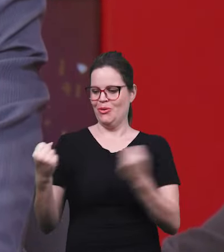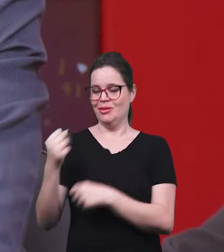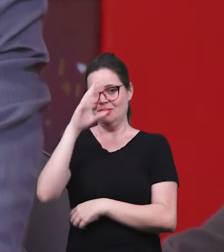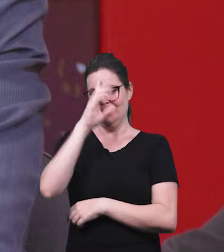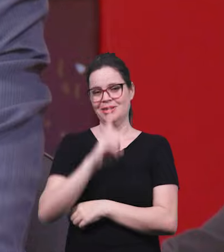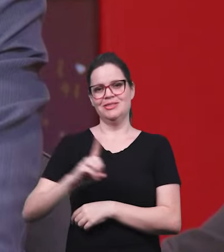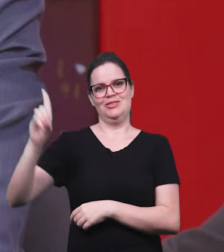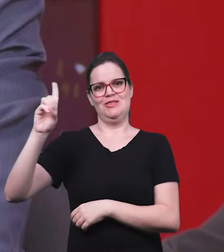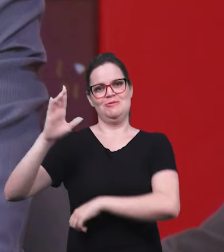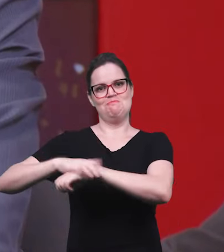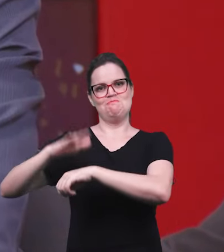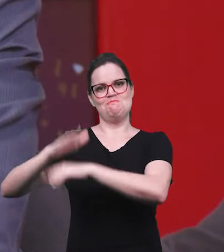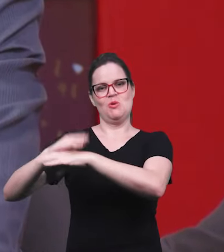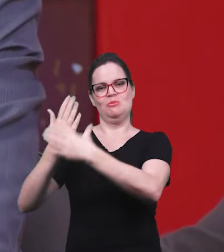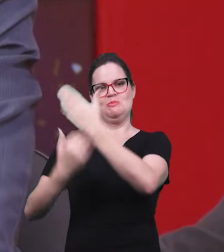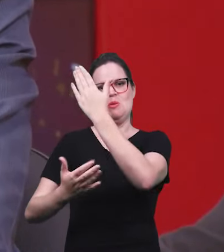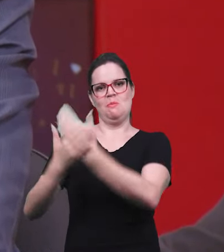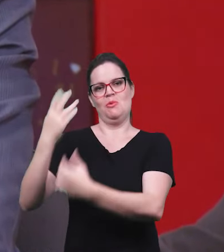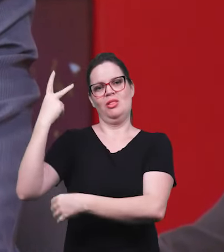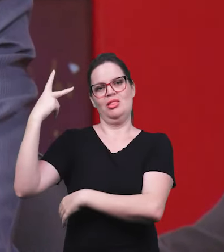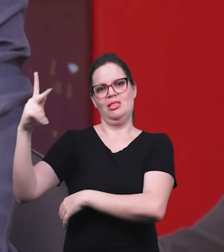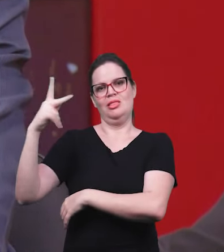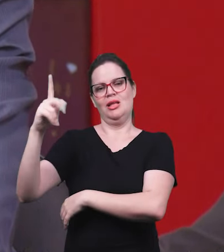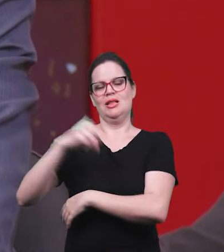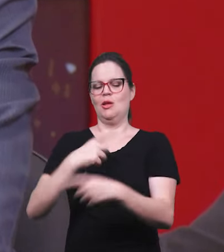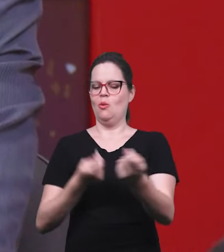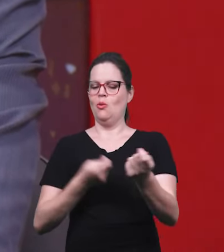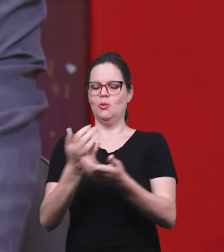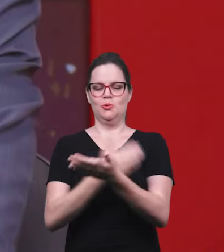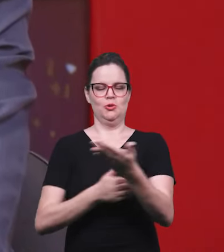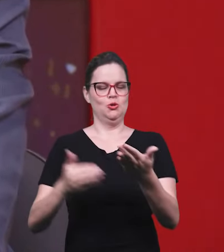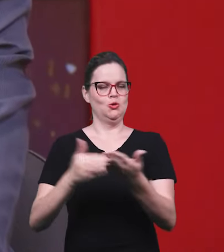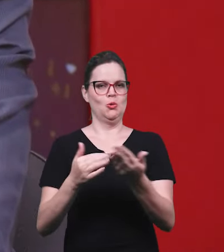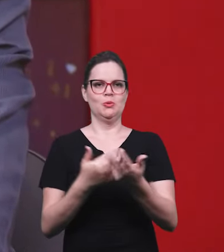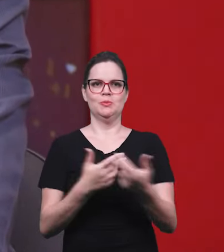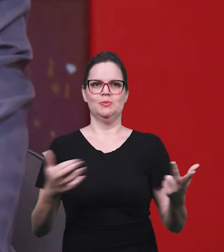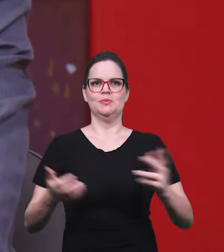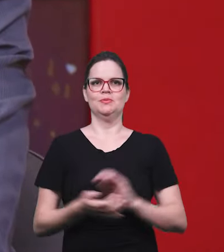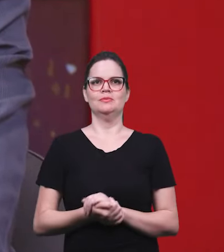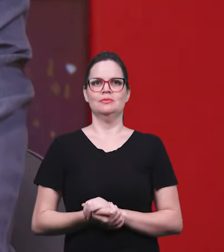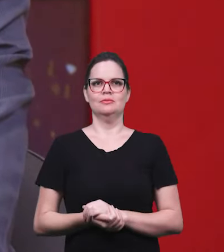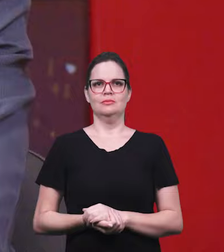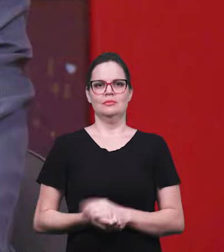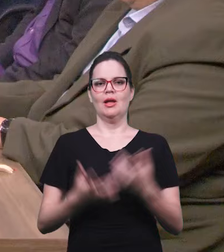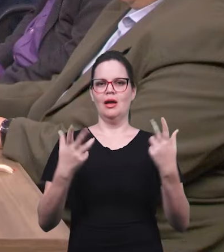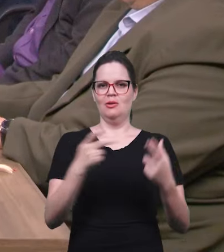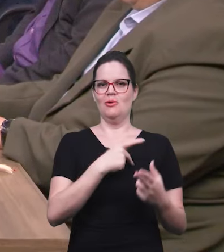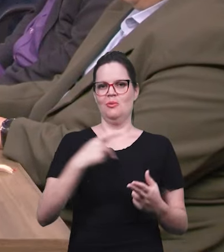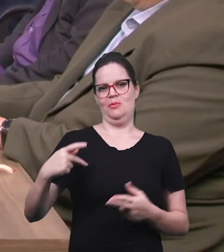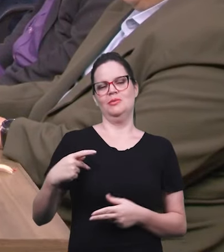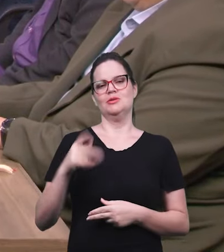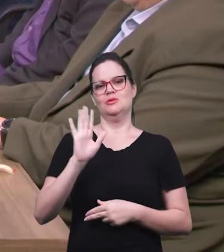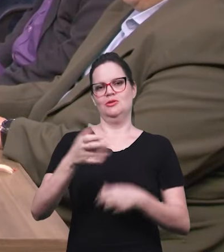mãos do nosso Deus, ele detém o controle de tudo, né? E além disso que o próprio professor Tiago ele